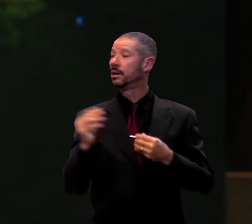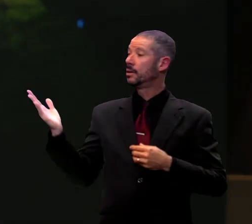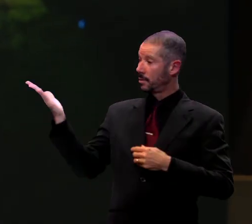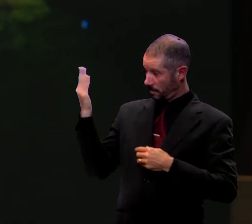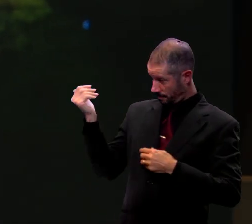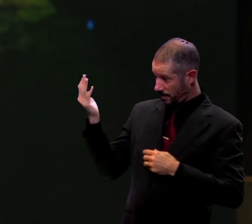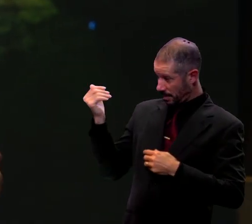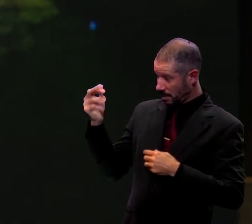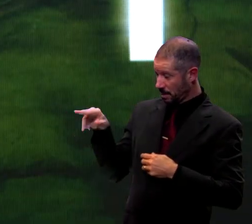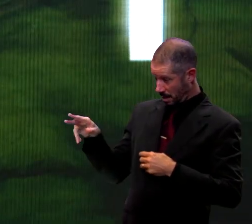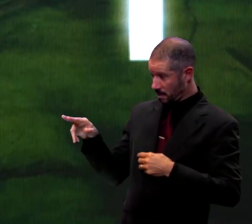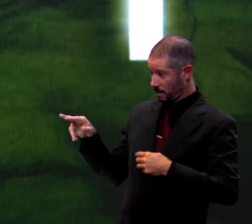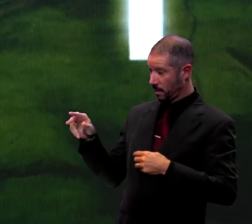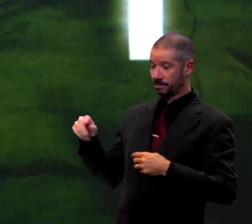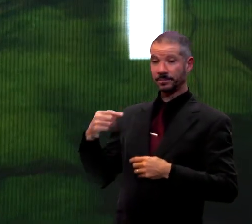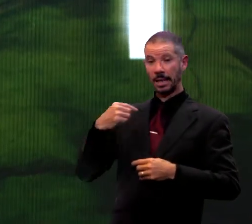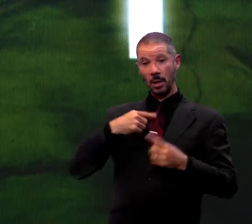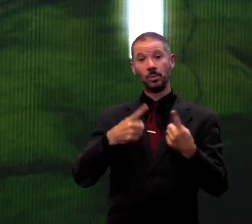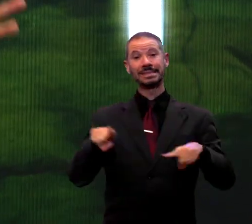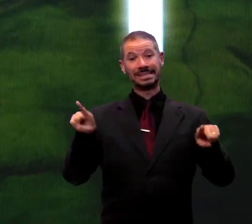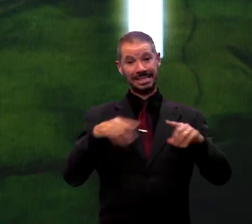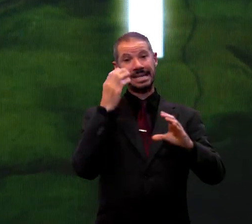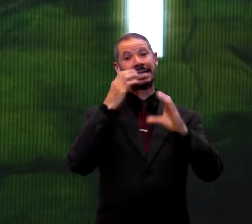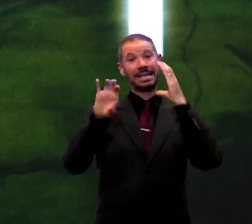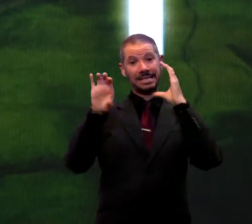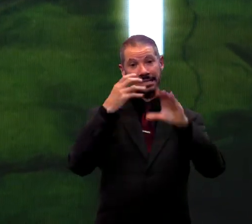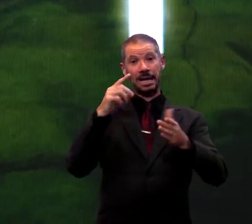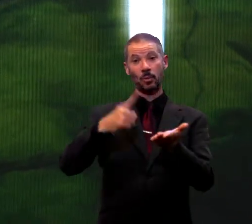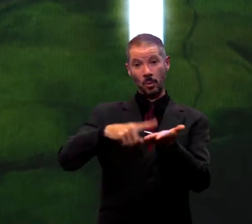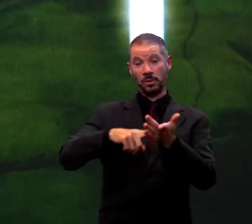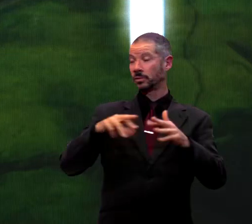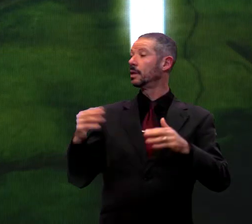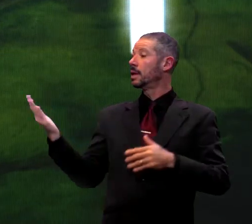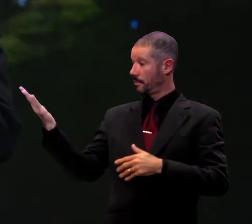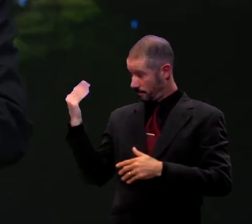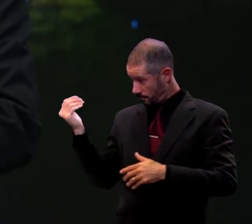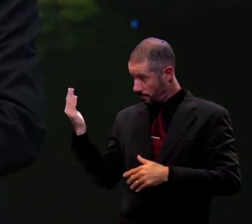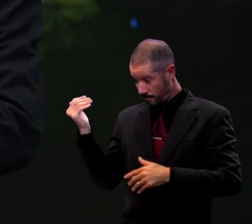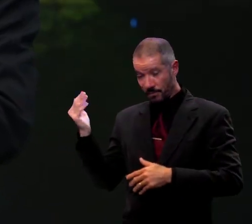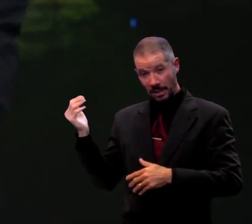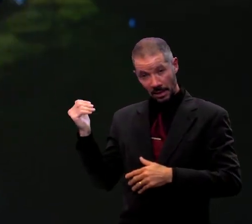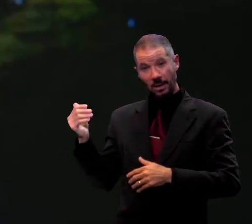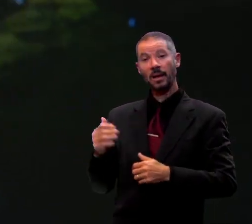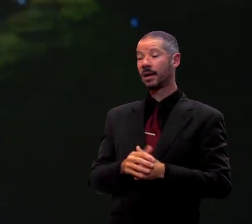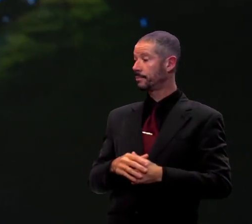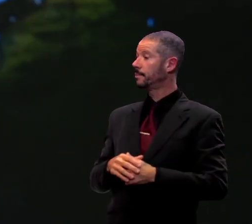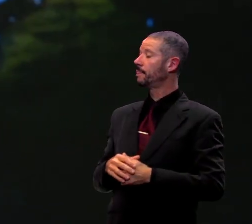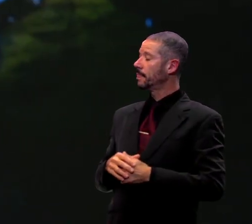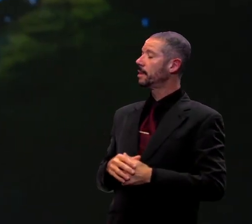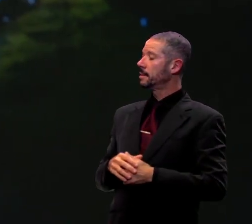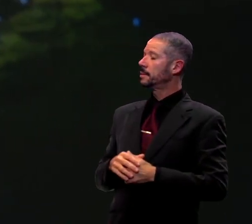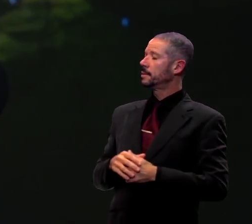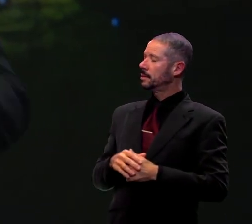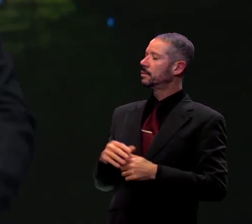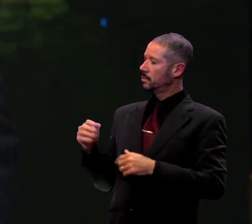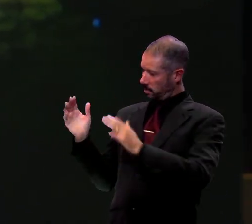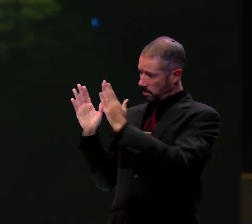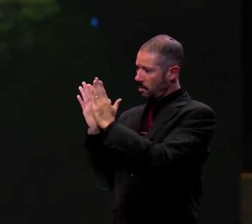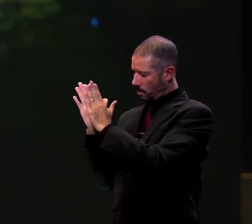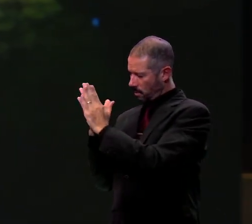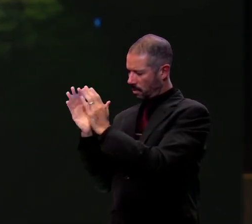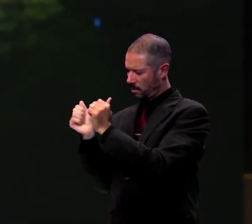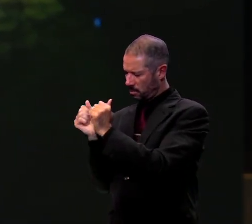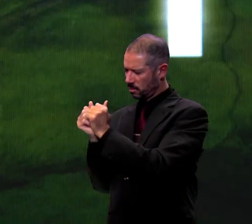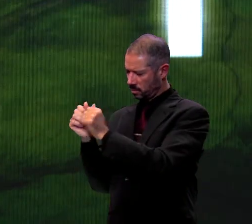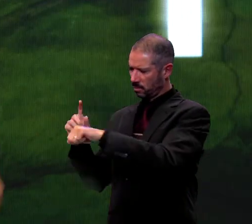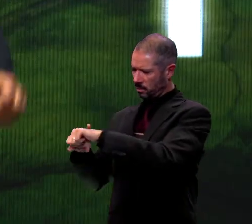irmão. Eu tinha que ensaiar para cantar, tinha outras coisas para fazer. Eu falei: vem cá, vamos ouvir um pouquinho, vamos orar um pouco.